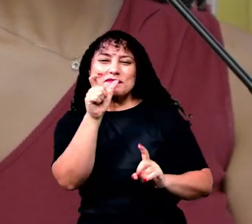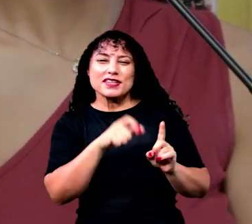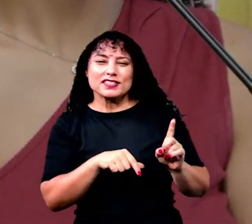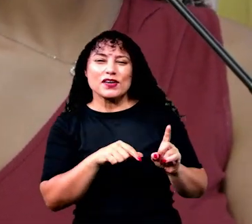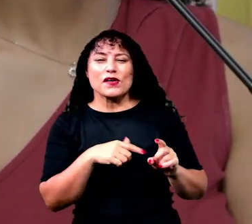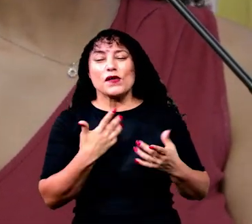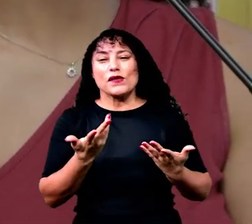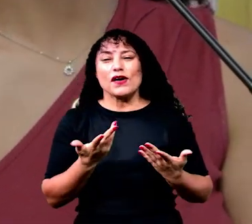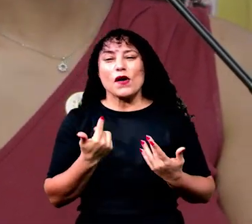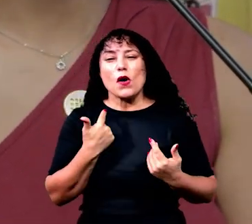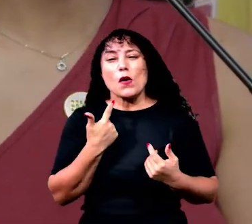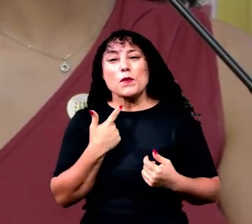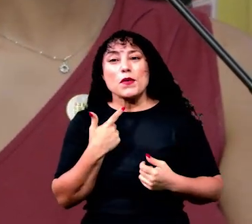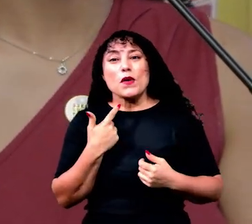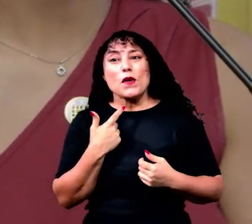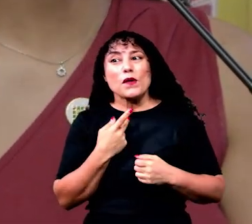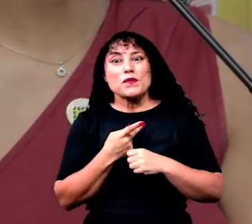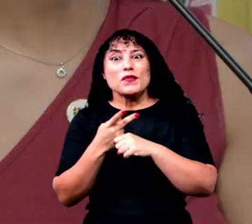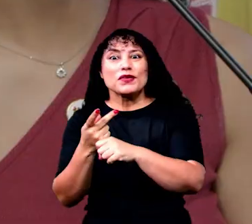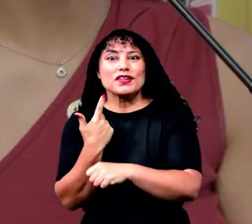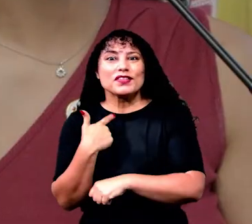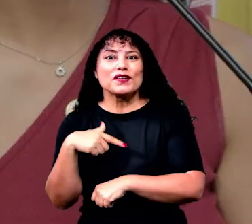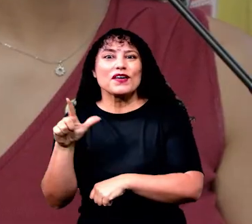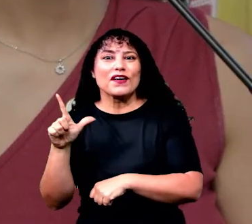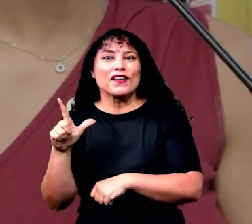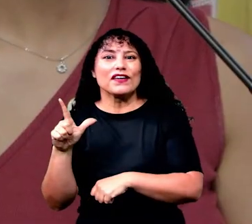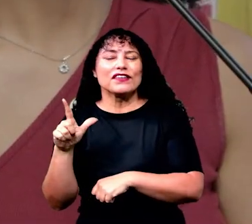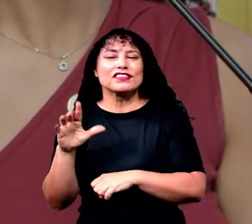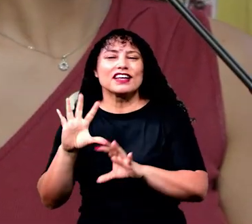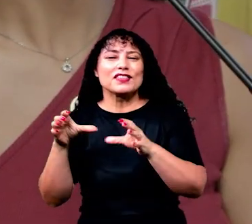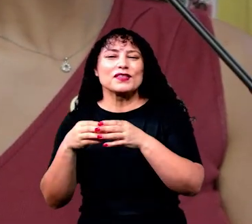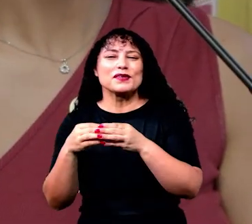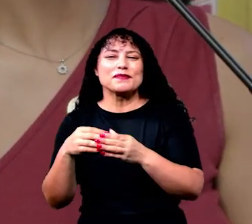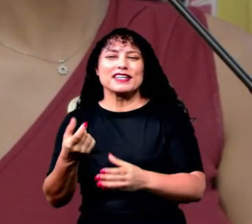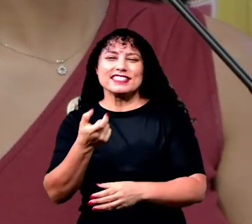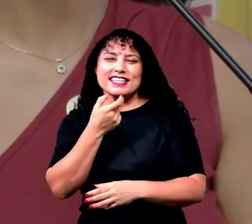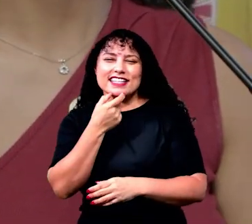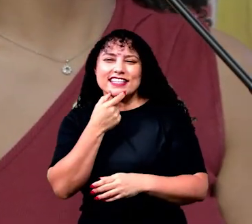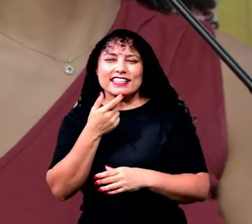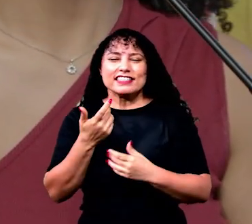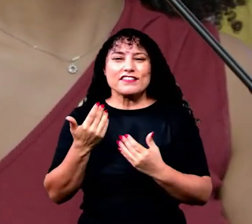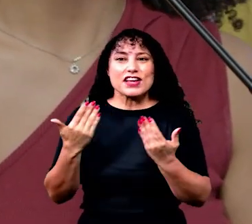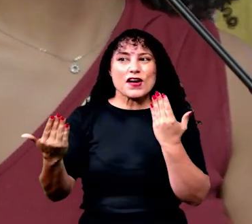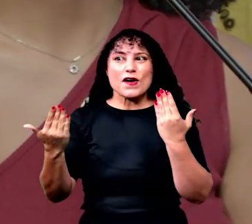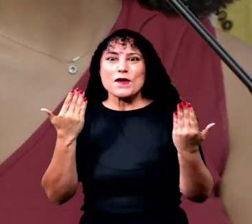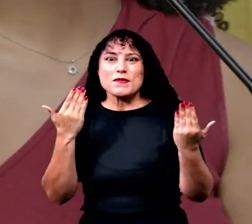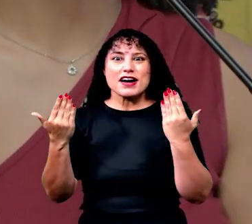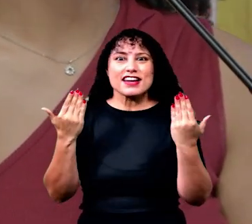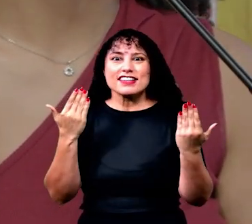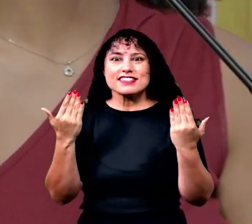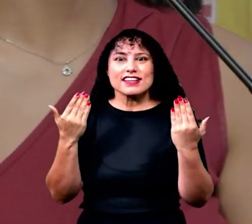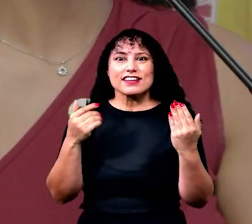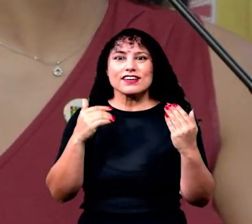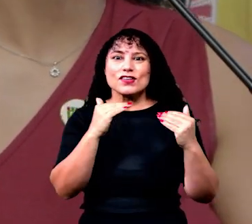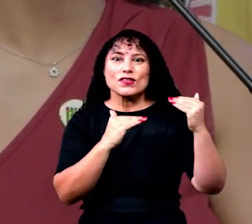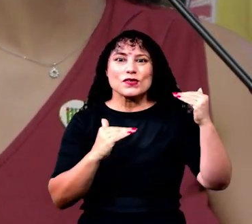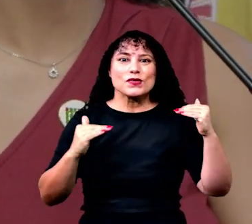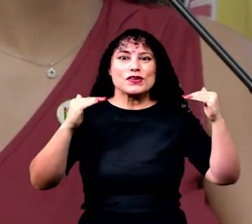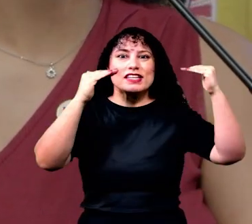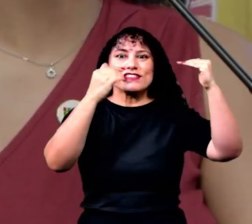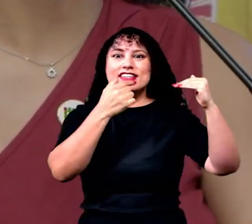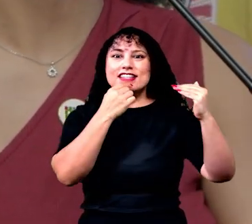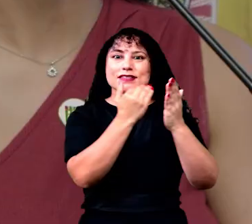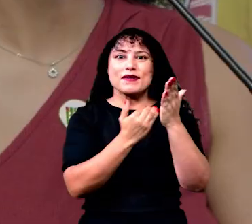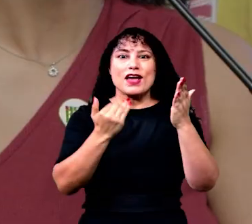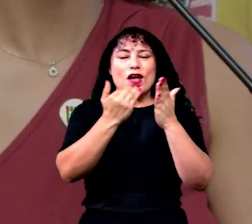com outra pessoa, ou quando você tá em uma outra. Tipo, uma turma de inglês, e você ficar nessa comparação de uma pessoa que tem um nível